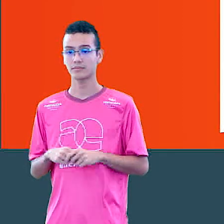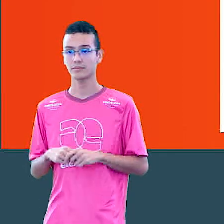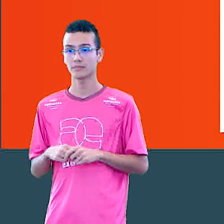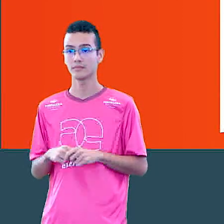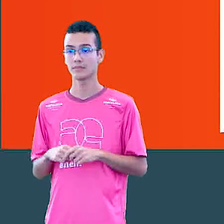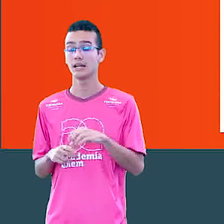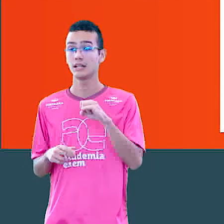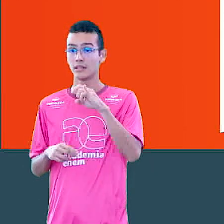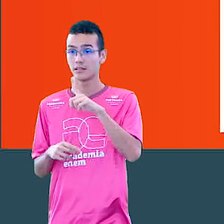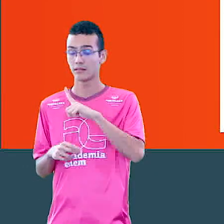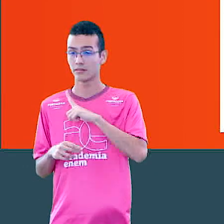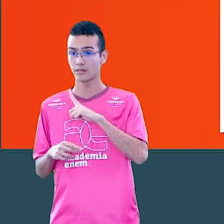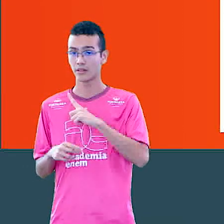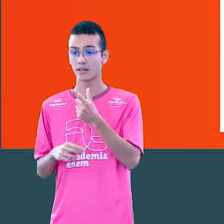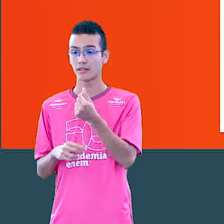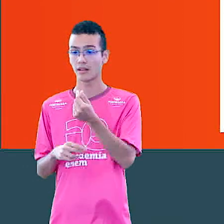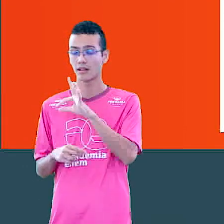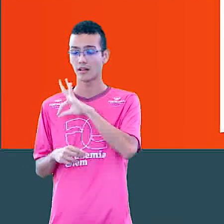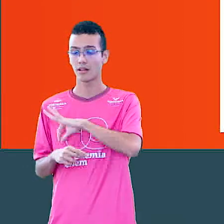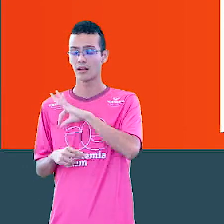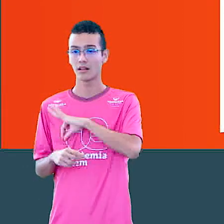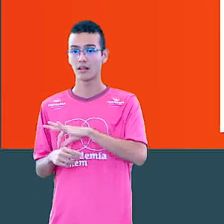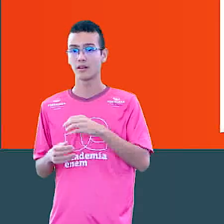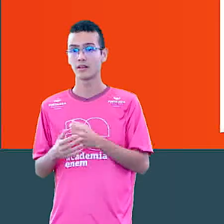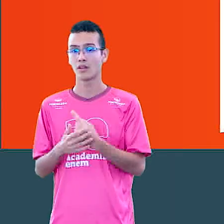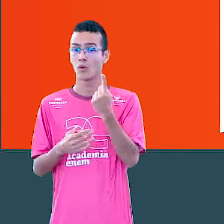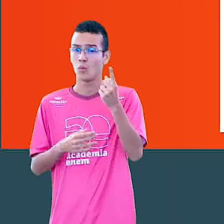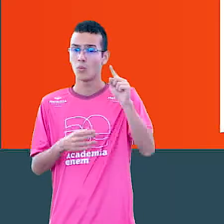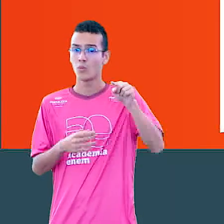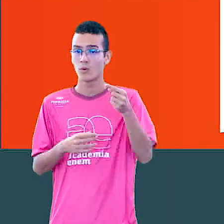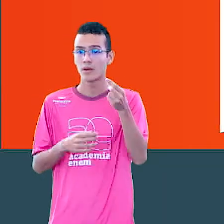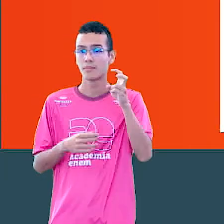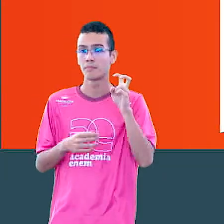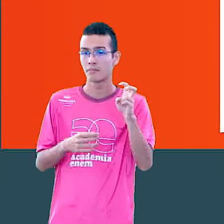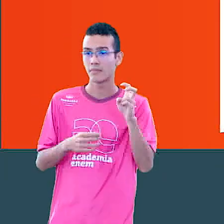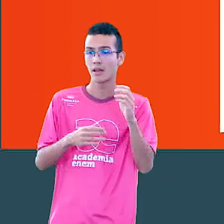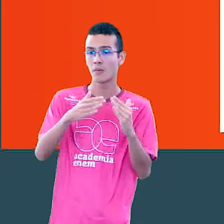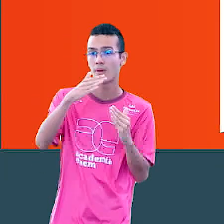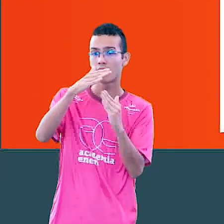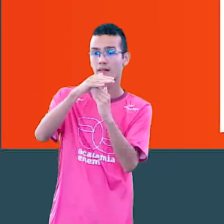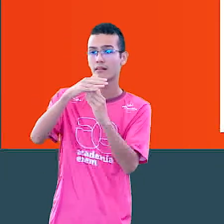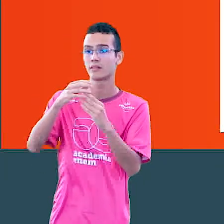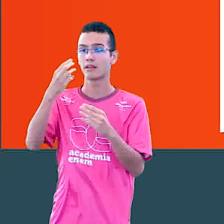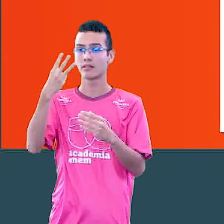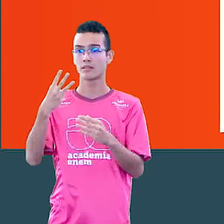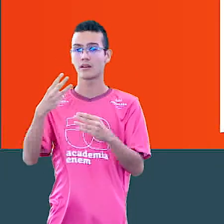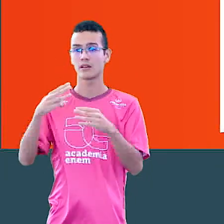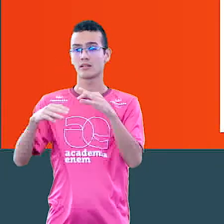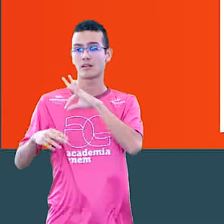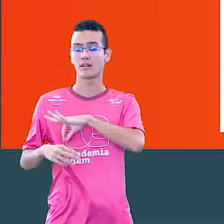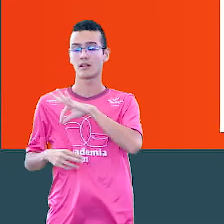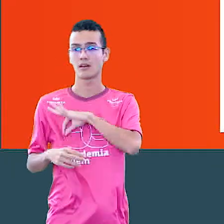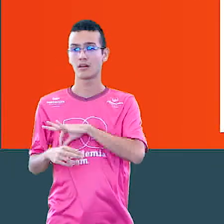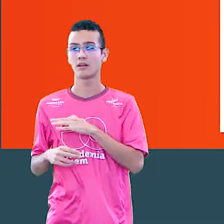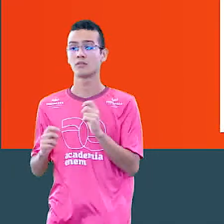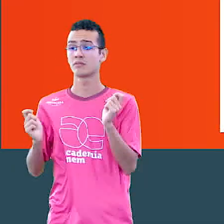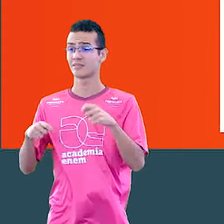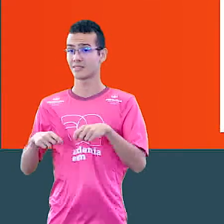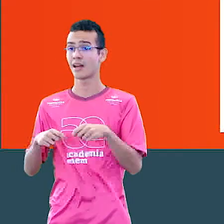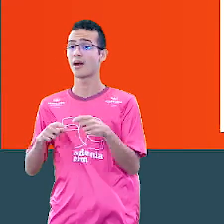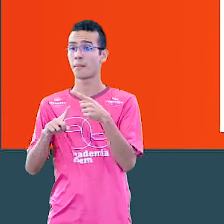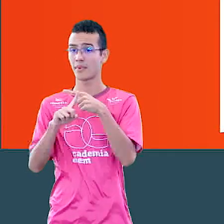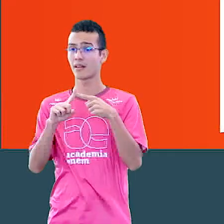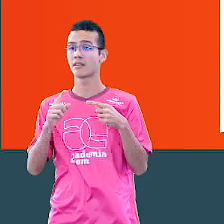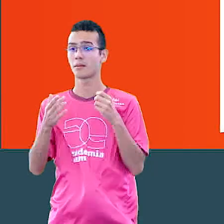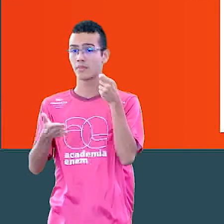3, pode obter 50%, ou seja, o ProUni parcial, que eles chamam, tá certo?